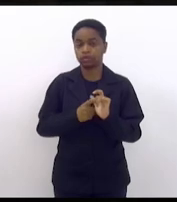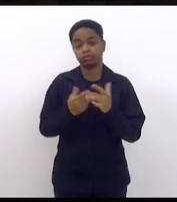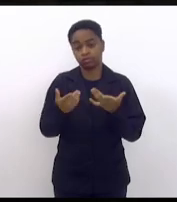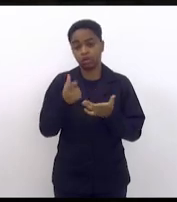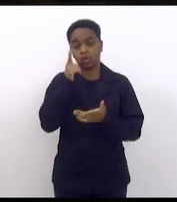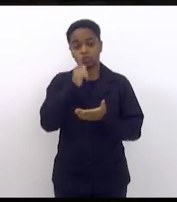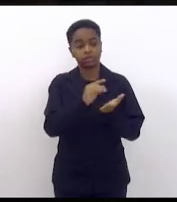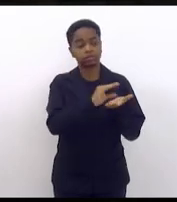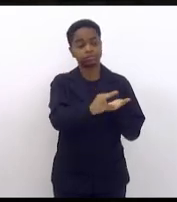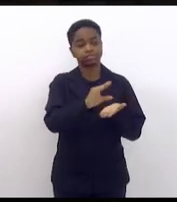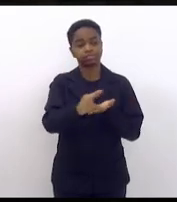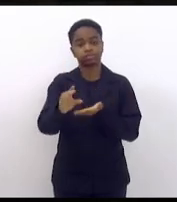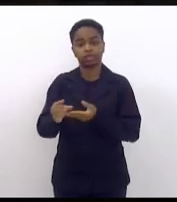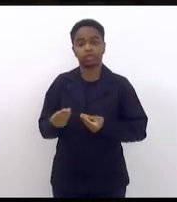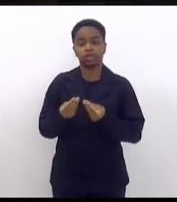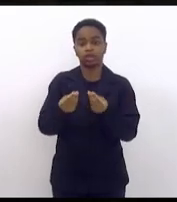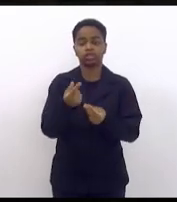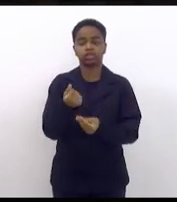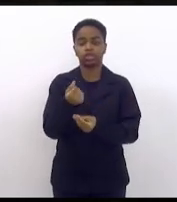para os cofres públicos.